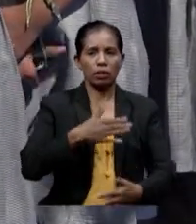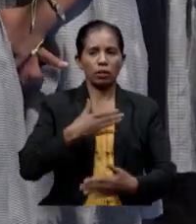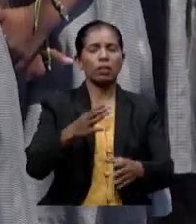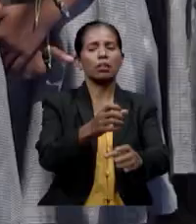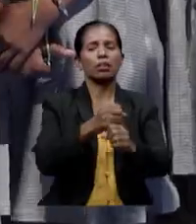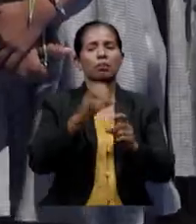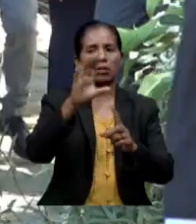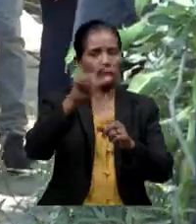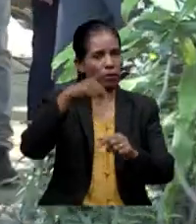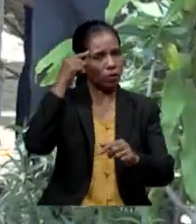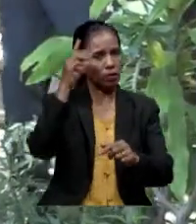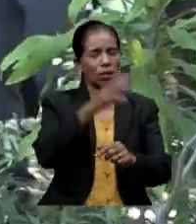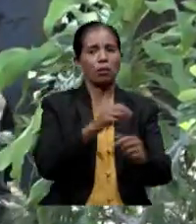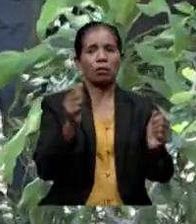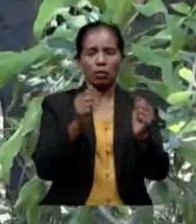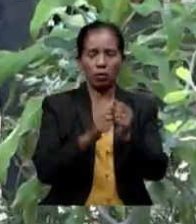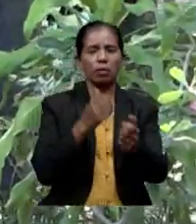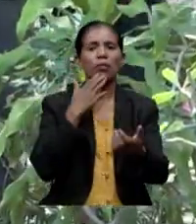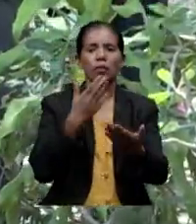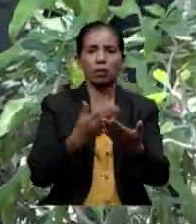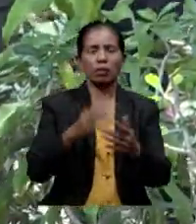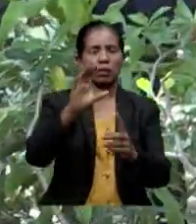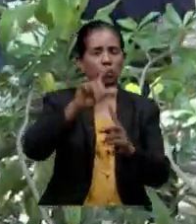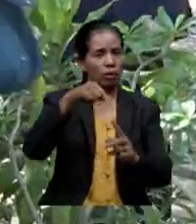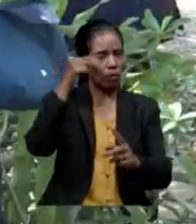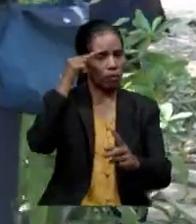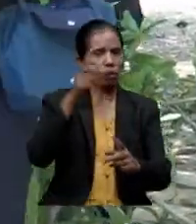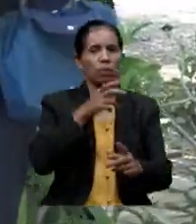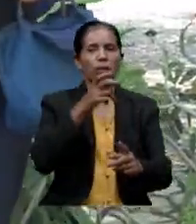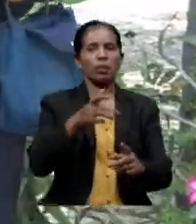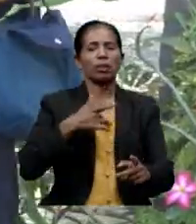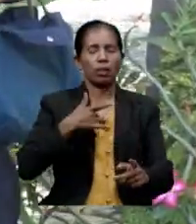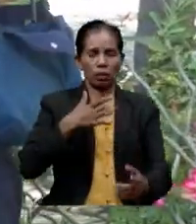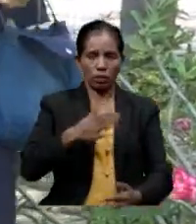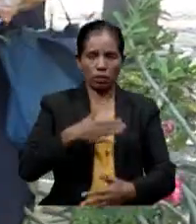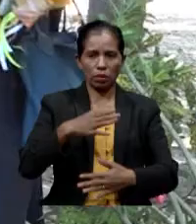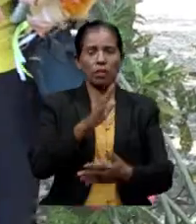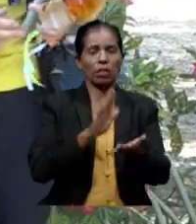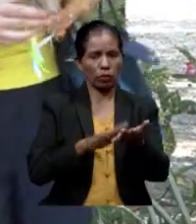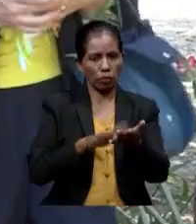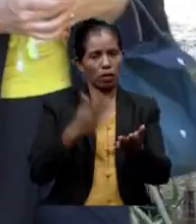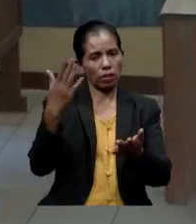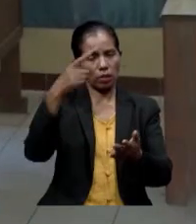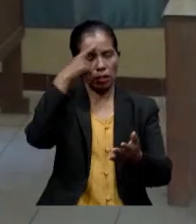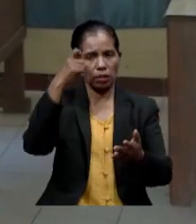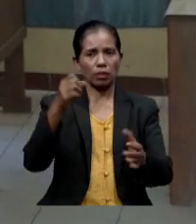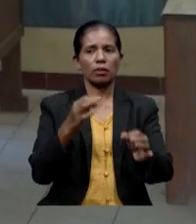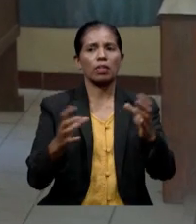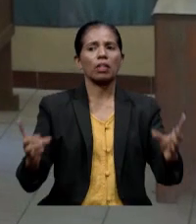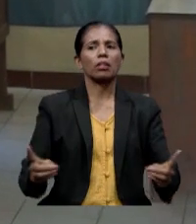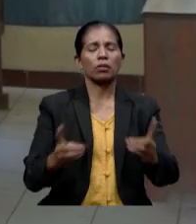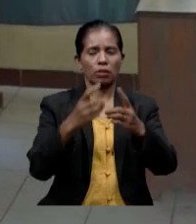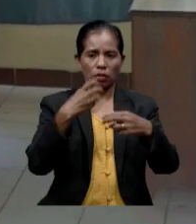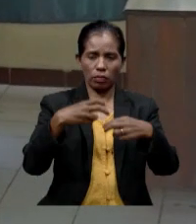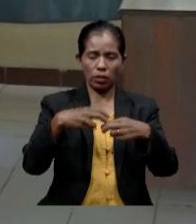governo, no delegação Cira, rodiak. Chefe governo Portugal ne aprecia a existência escolar fere, tamba mais que a soro desafio